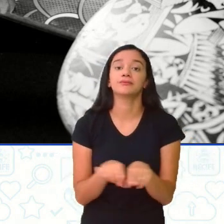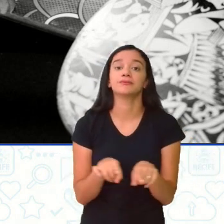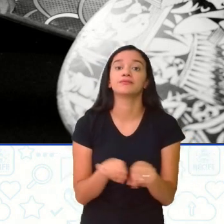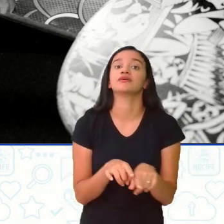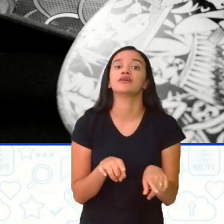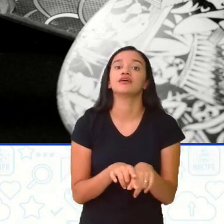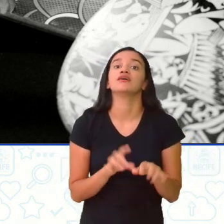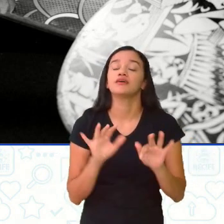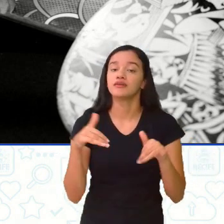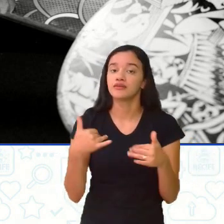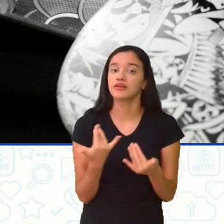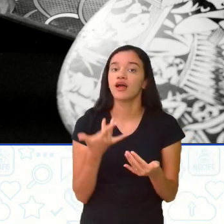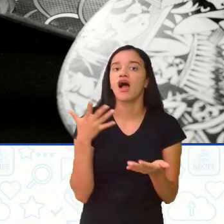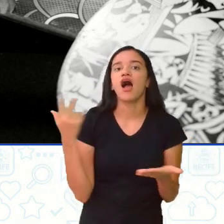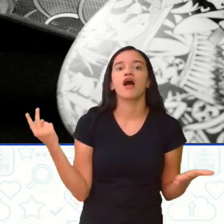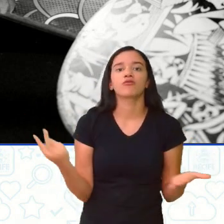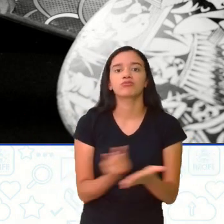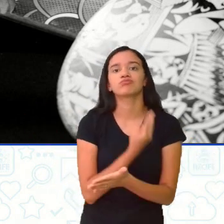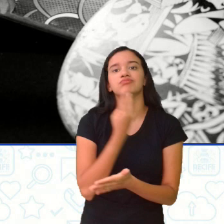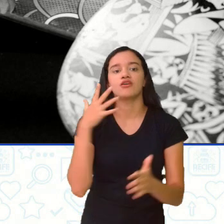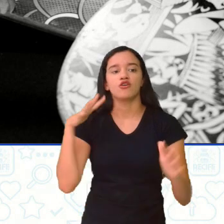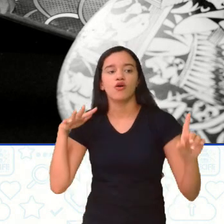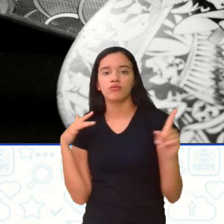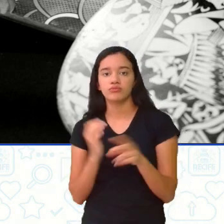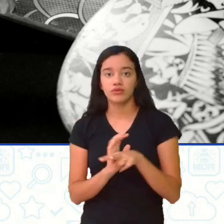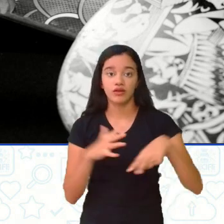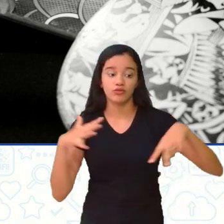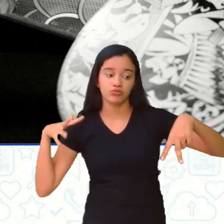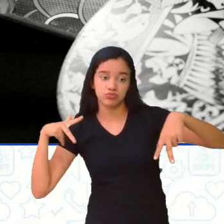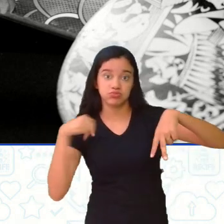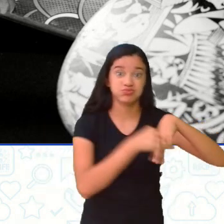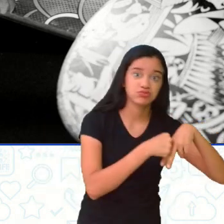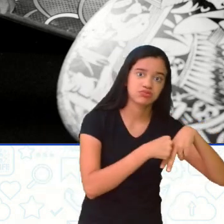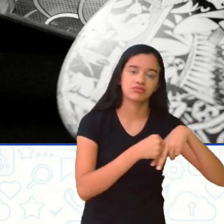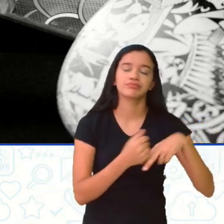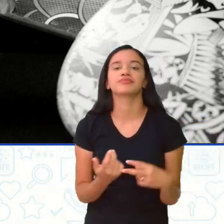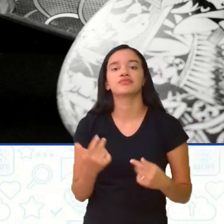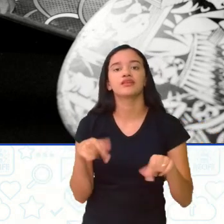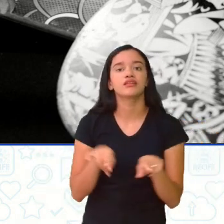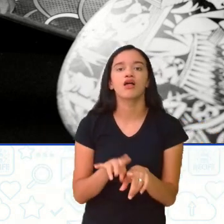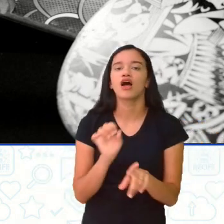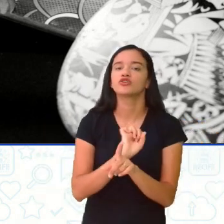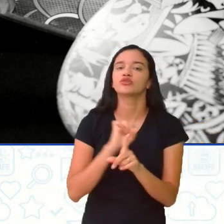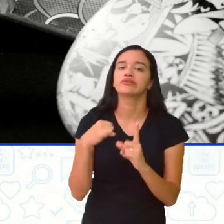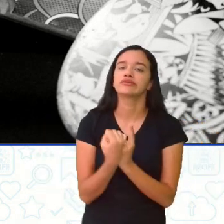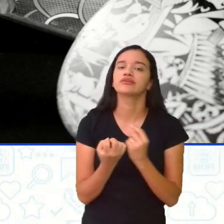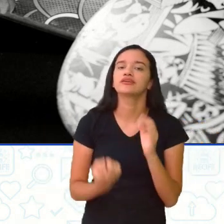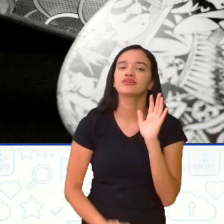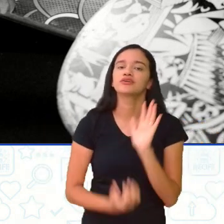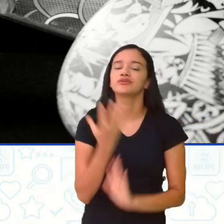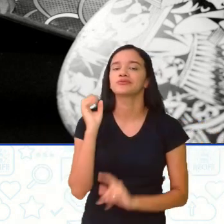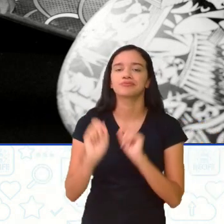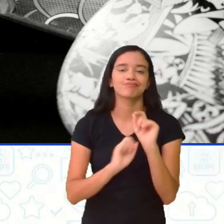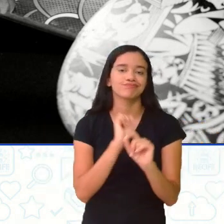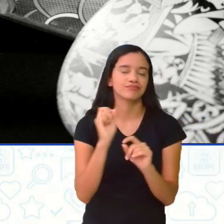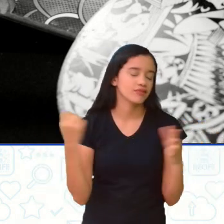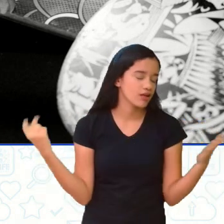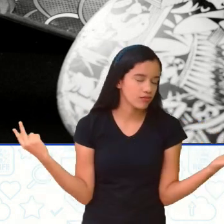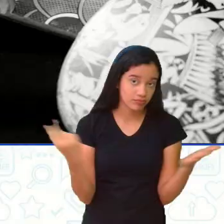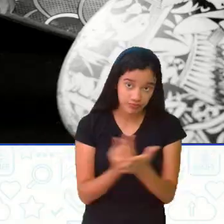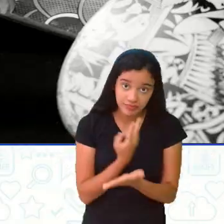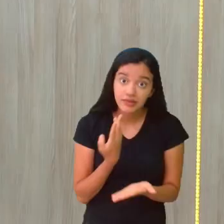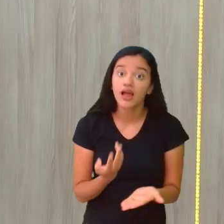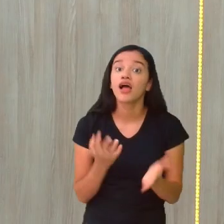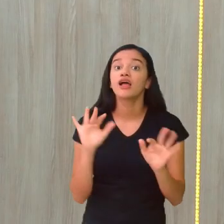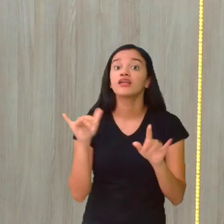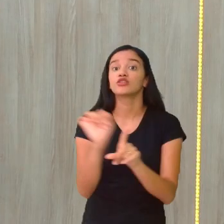muito. E aí, nessa época, aconteceram muitos acidentes. E aí, o que é que a sociedade fez? Ah, rapaz, isso aí não dá certo. Então,